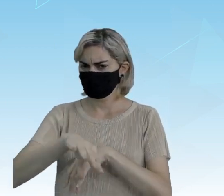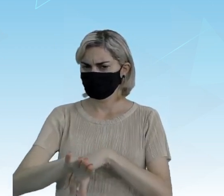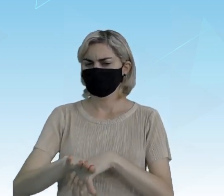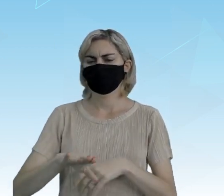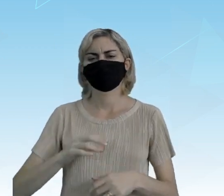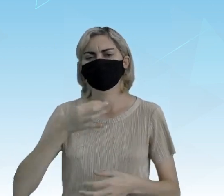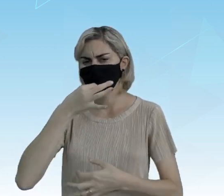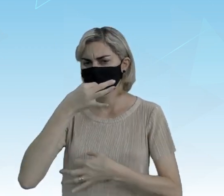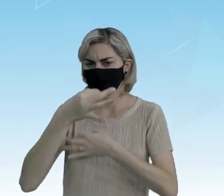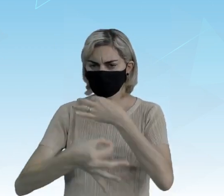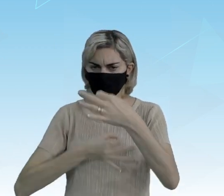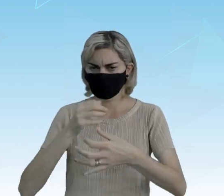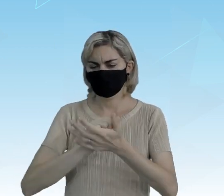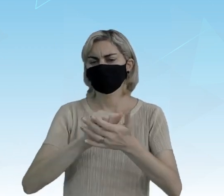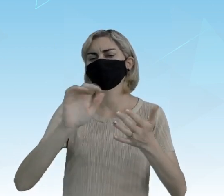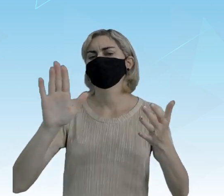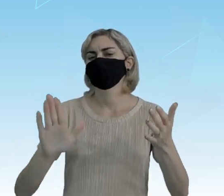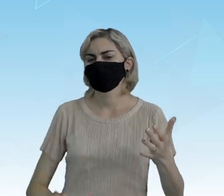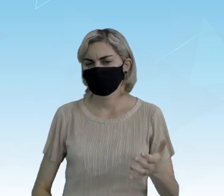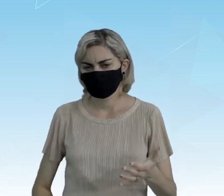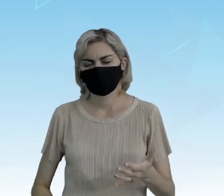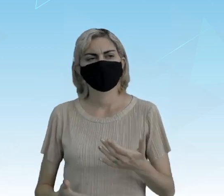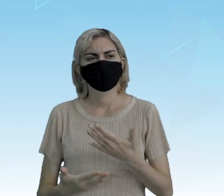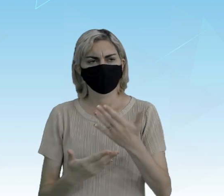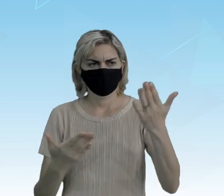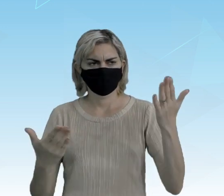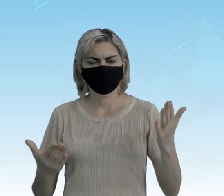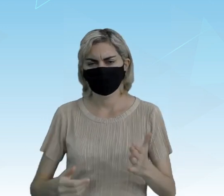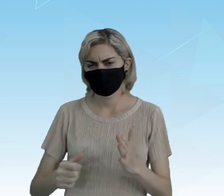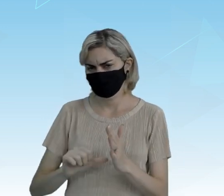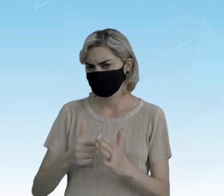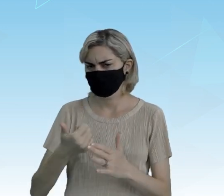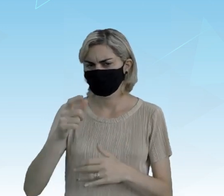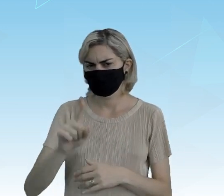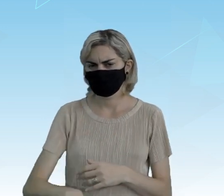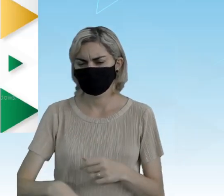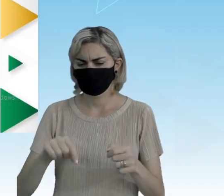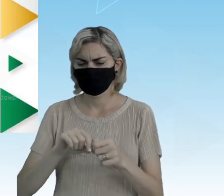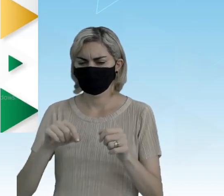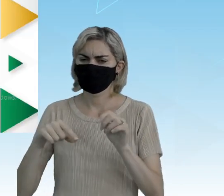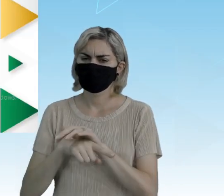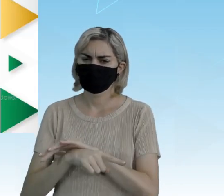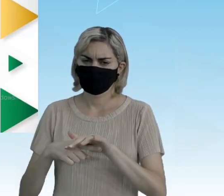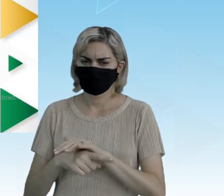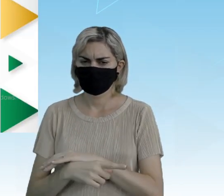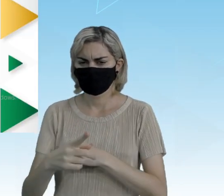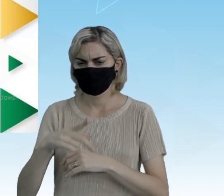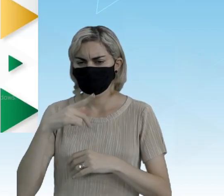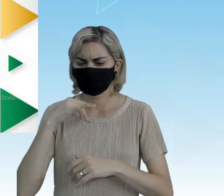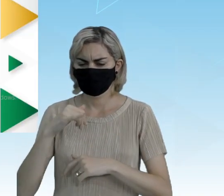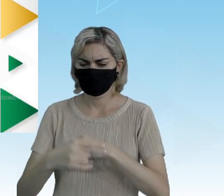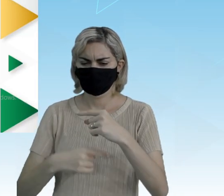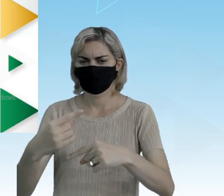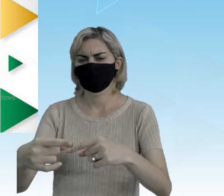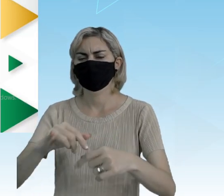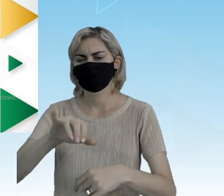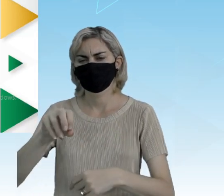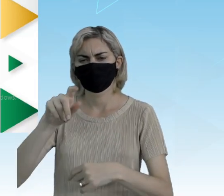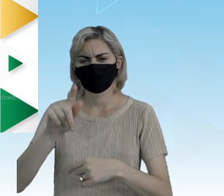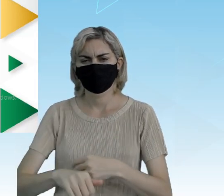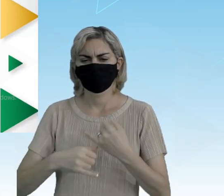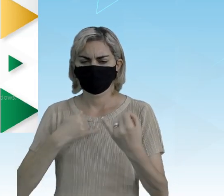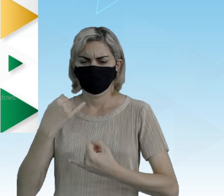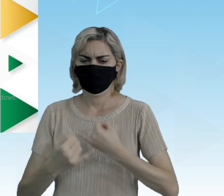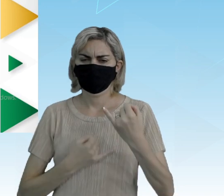uma sugestão de atividade, tá? A primeira delas é: façam uma pesquisa com seus pais sobre os jogos e